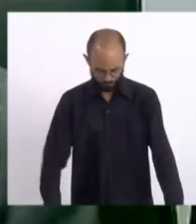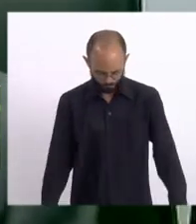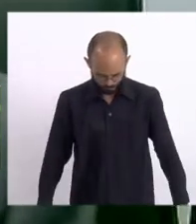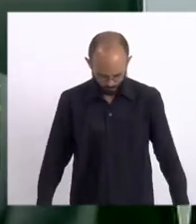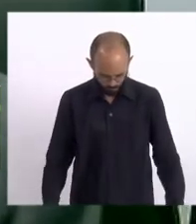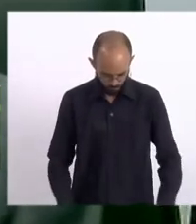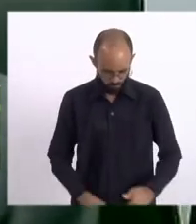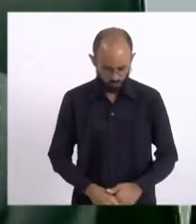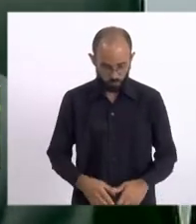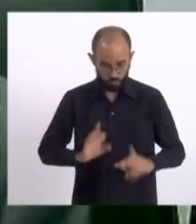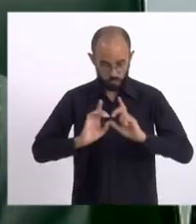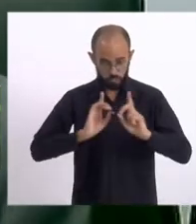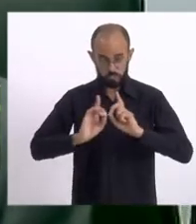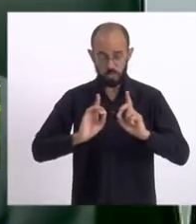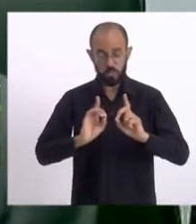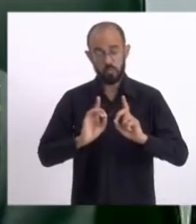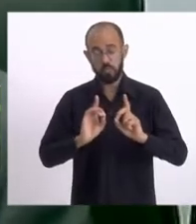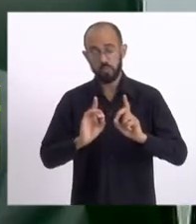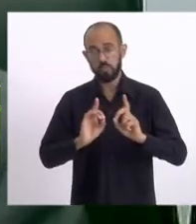Discussão.